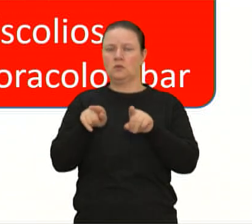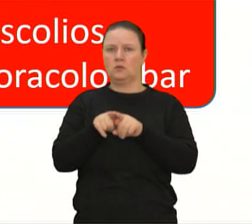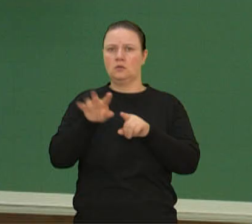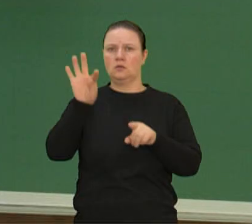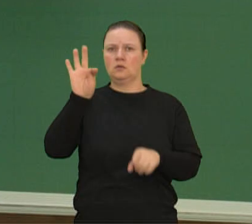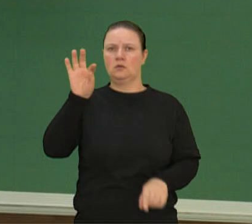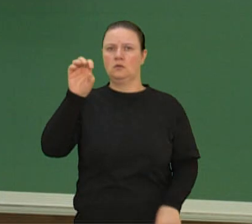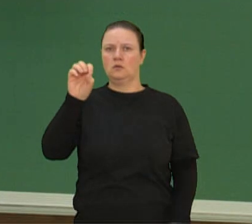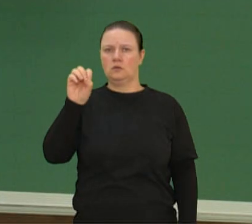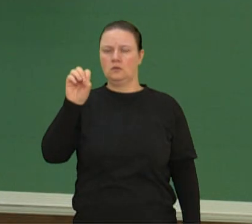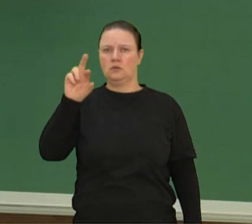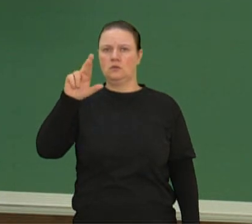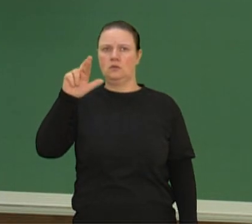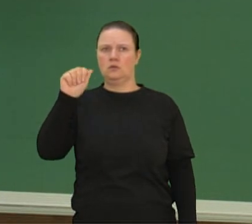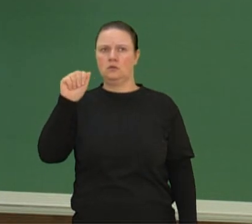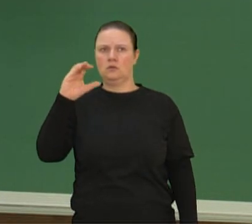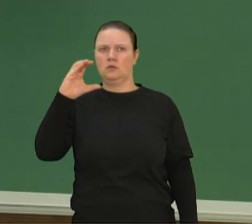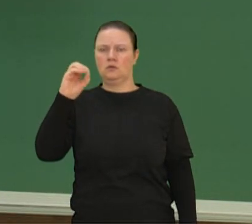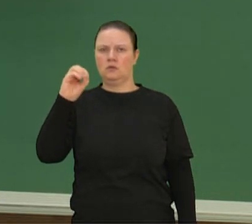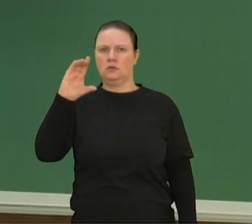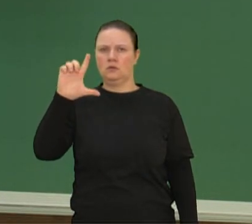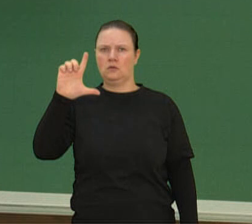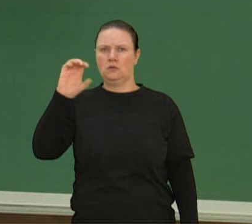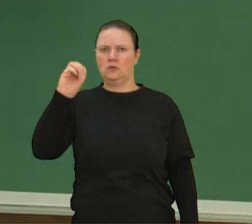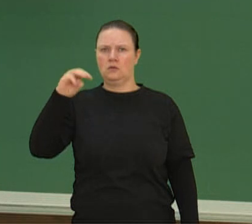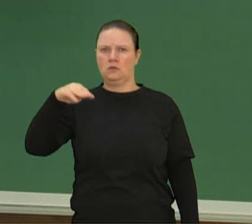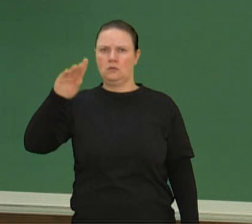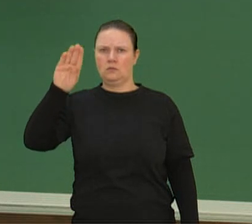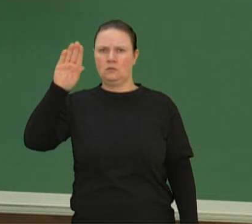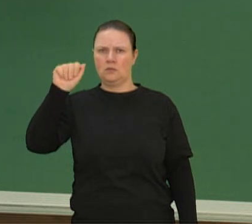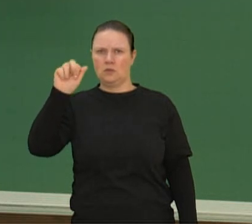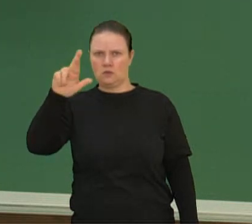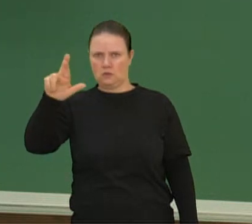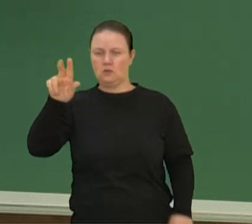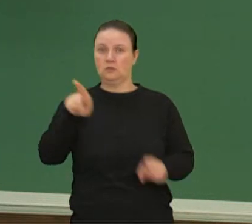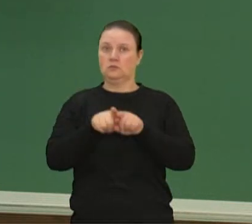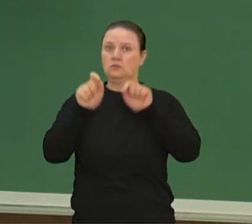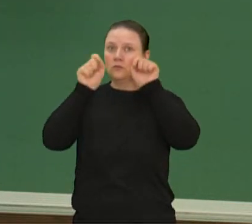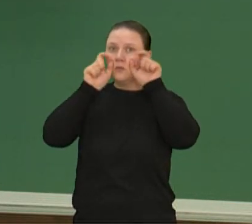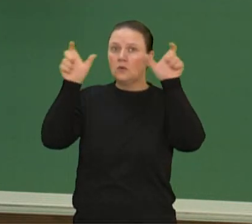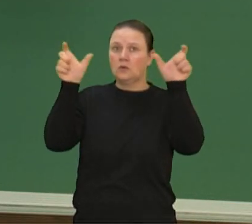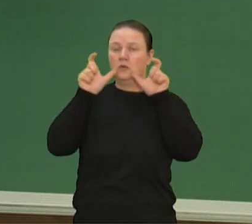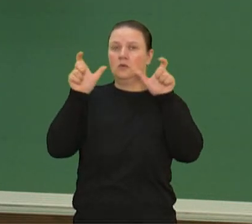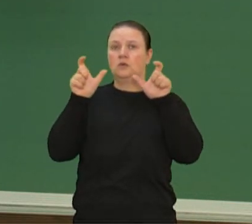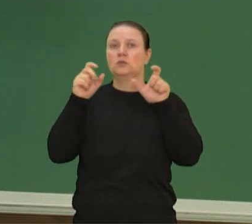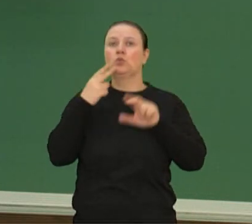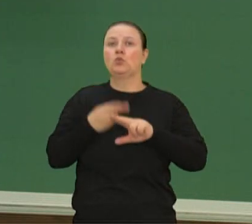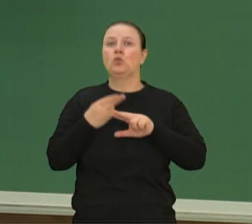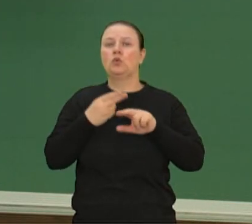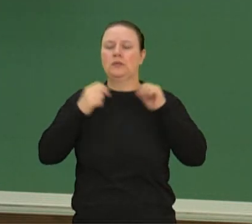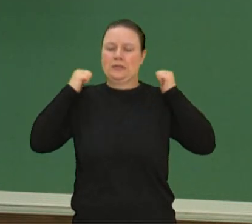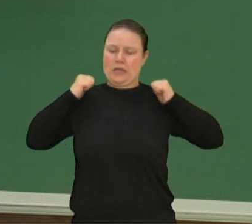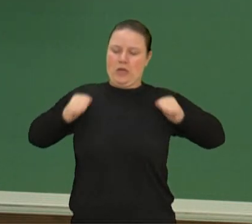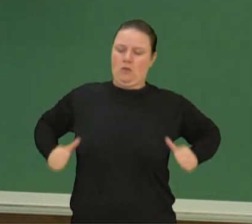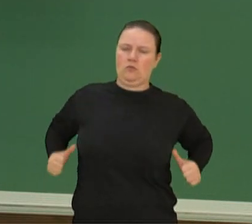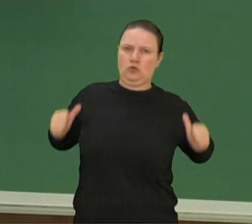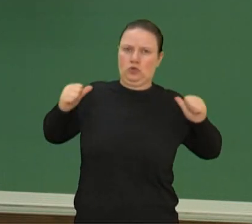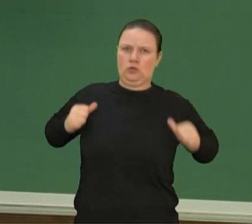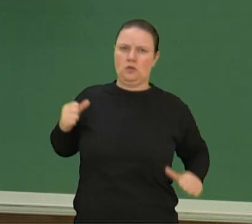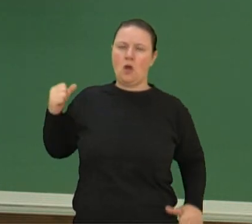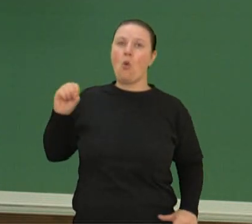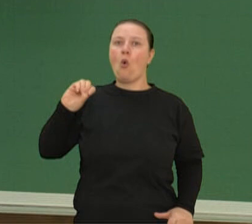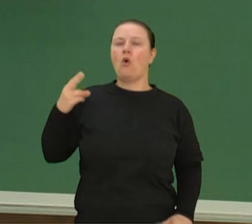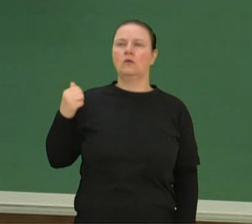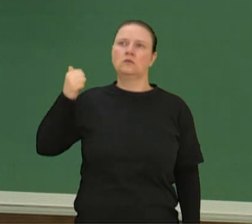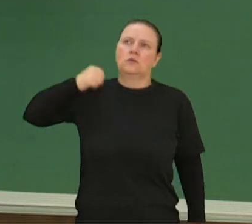escoliose tóraco-lombar. Fiquem atentos, principalmente quem utiliza a mochila somente em um dos